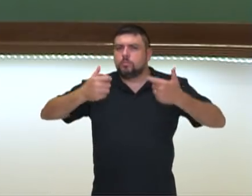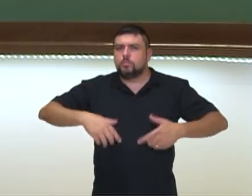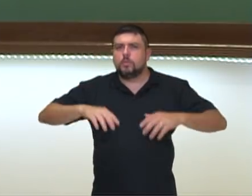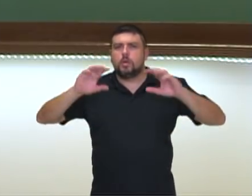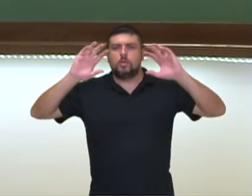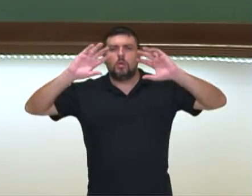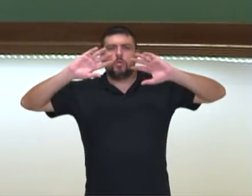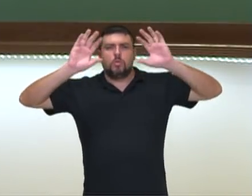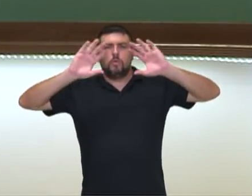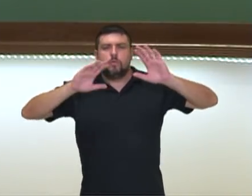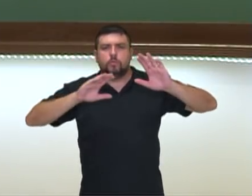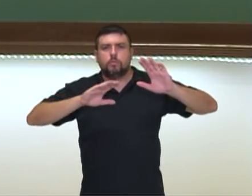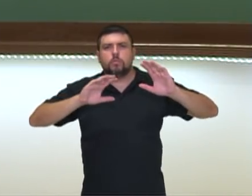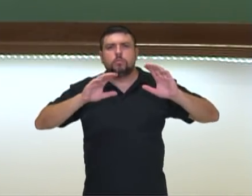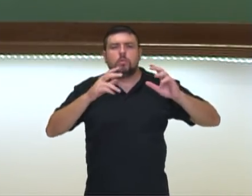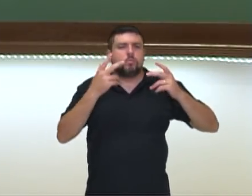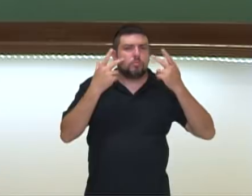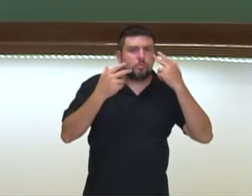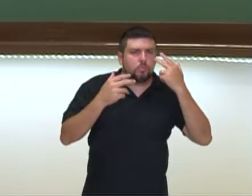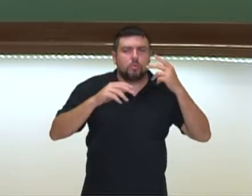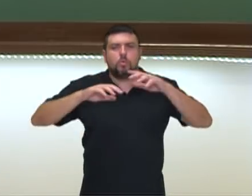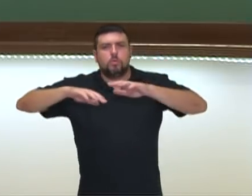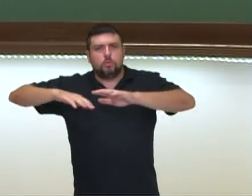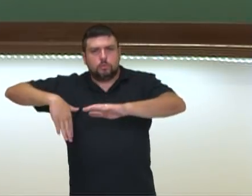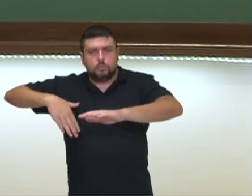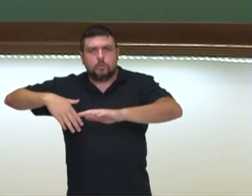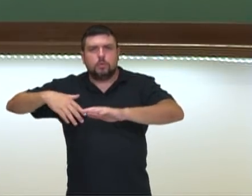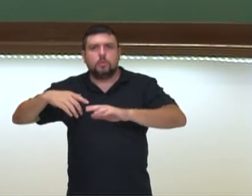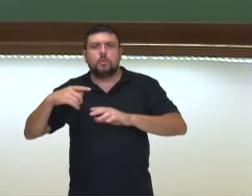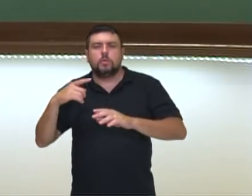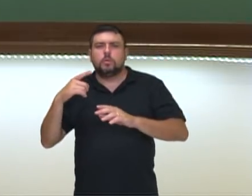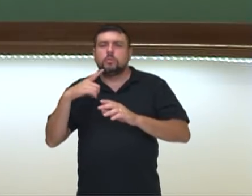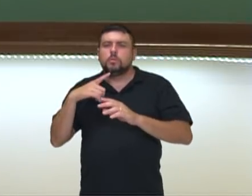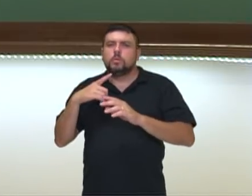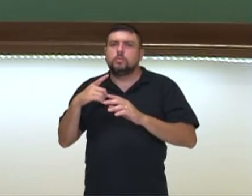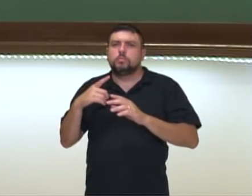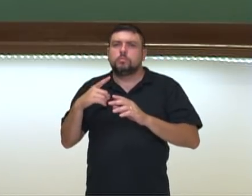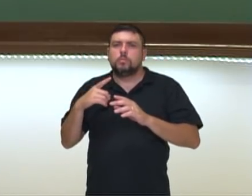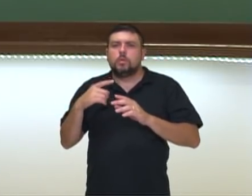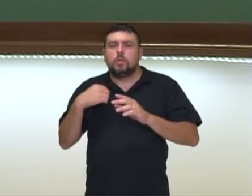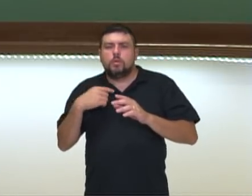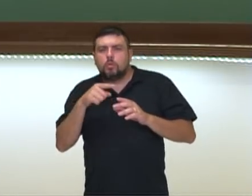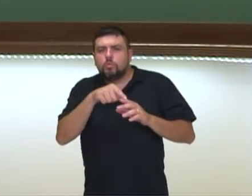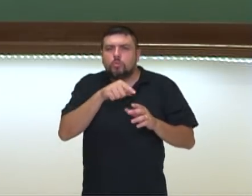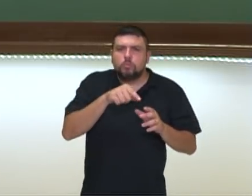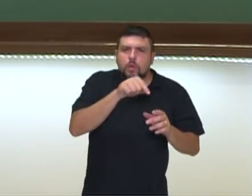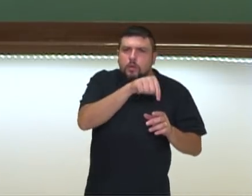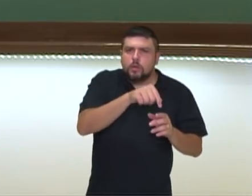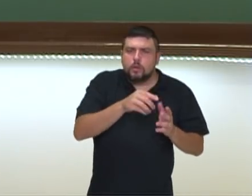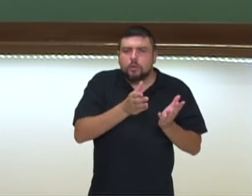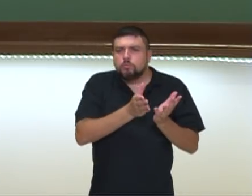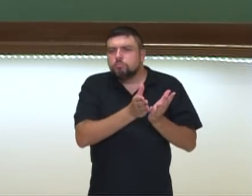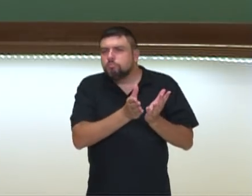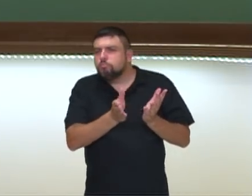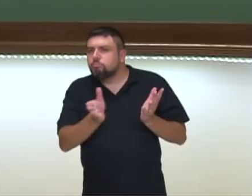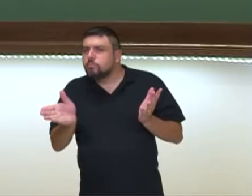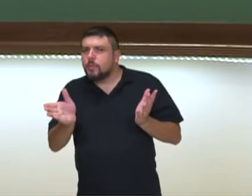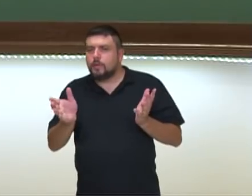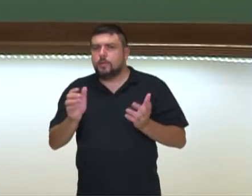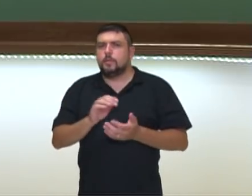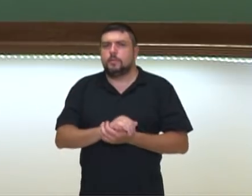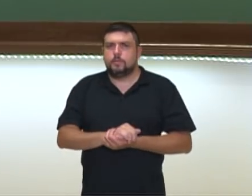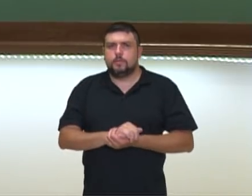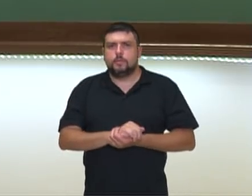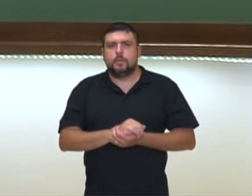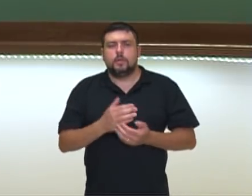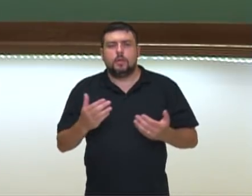a história elas tem uma proximidade, porque um surgiu como uma variante do outro. Então, vamos entender isso melhor nessa aula. Então,